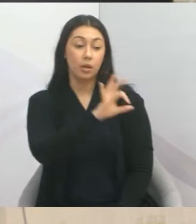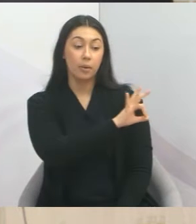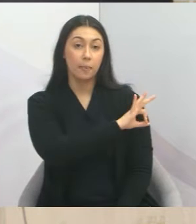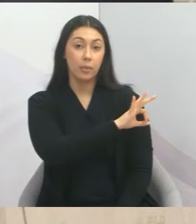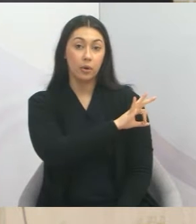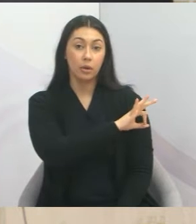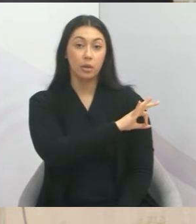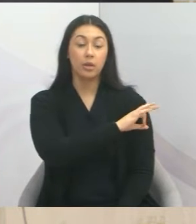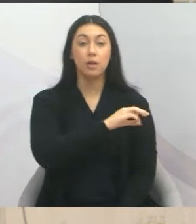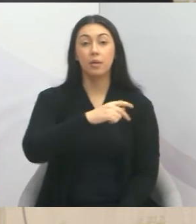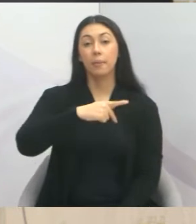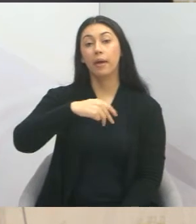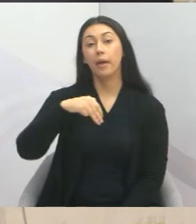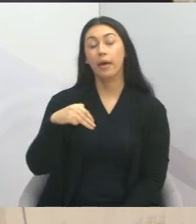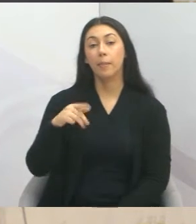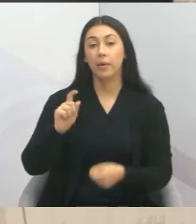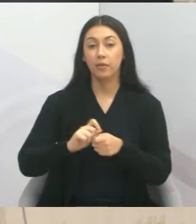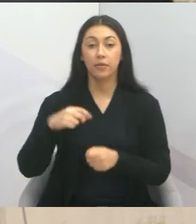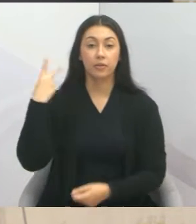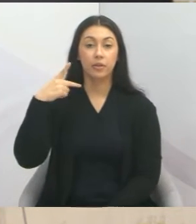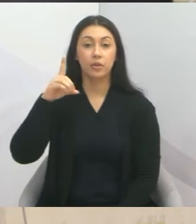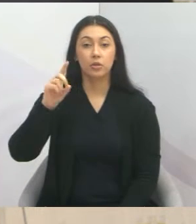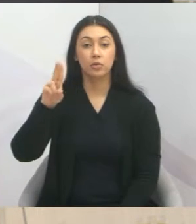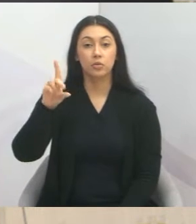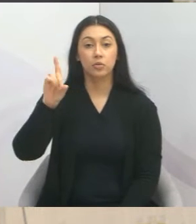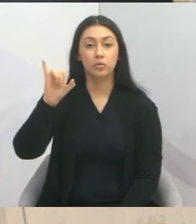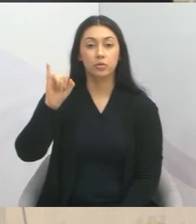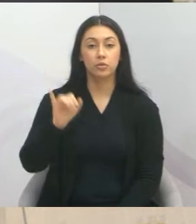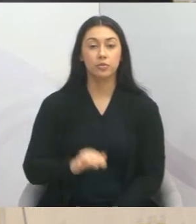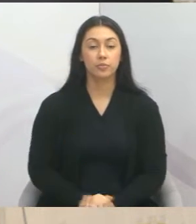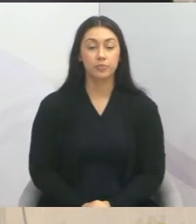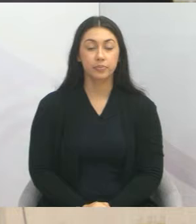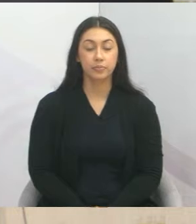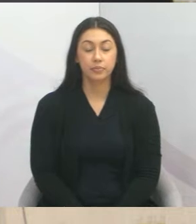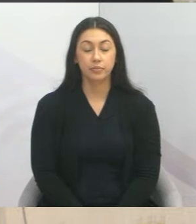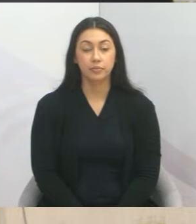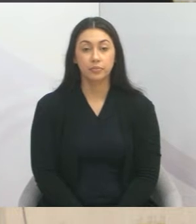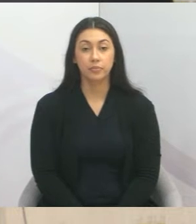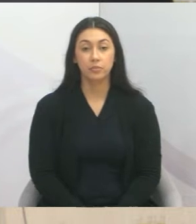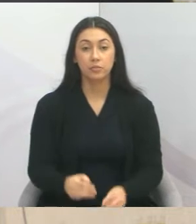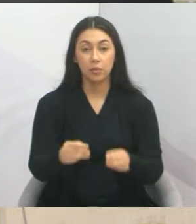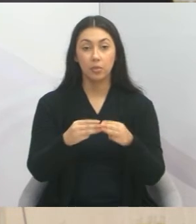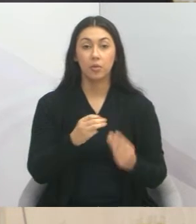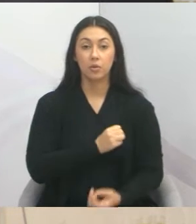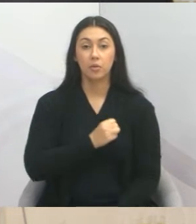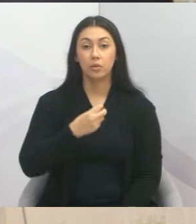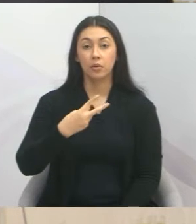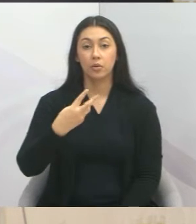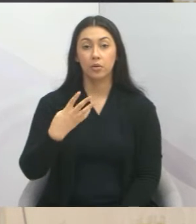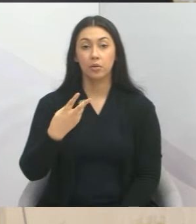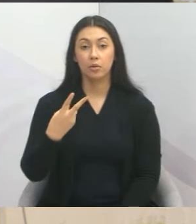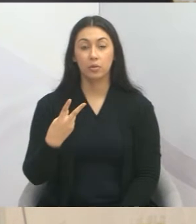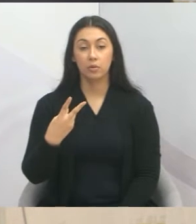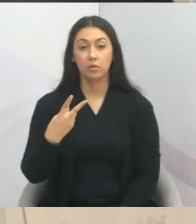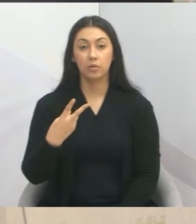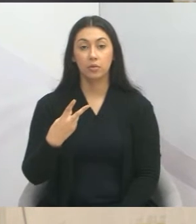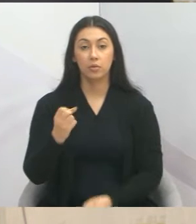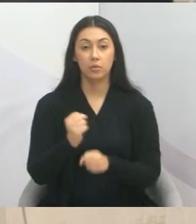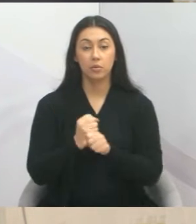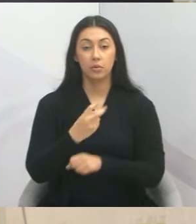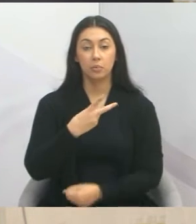24 de junho autoria vereador do dia a Moção 242